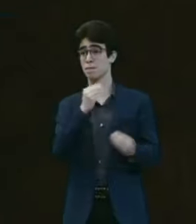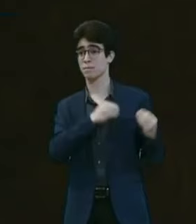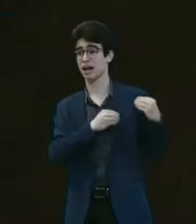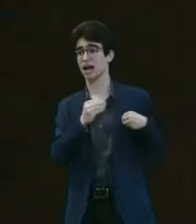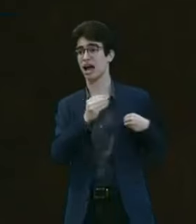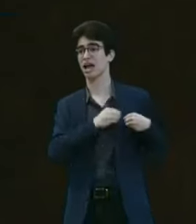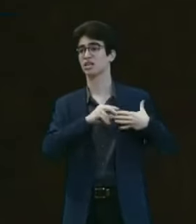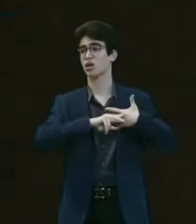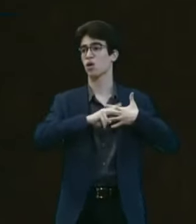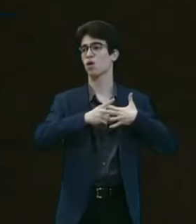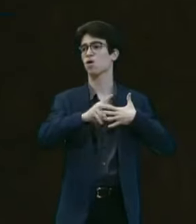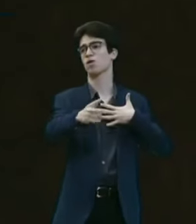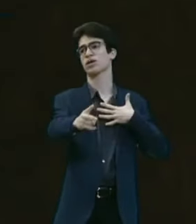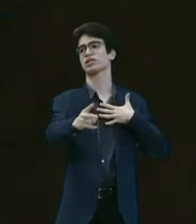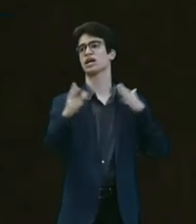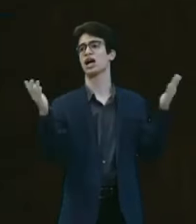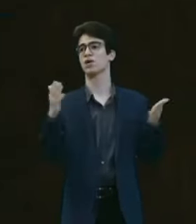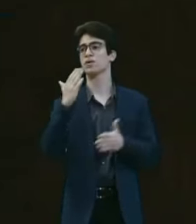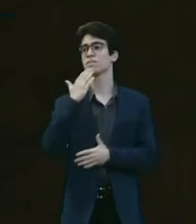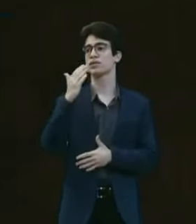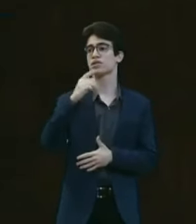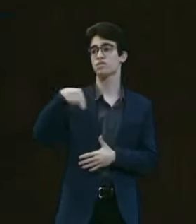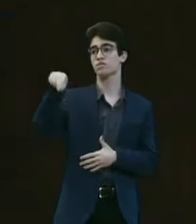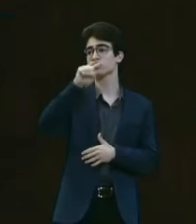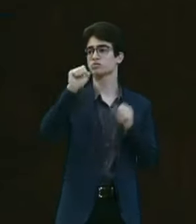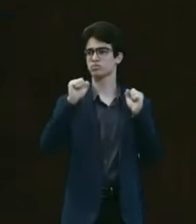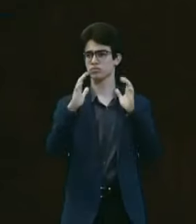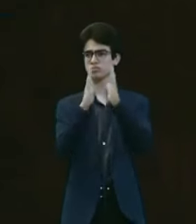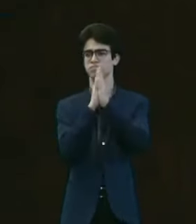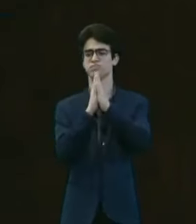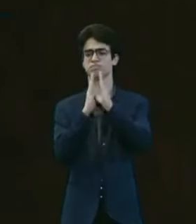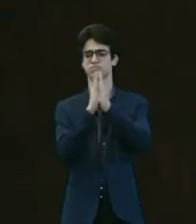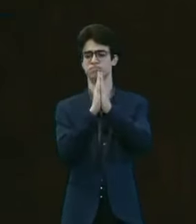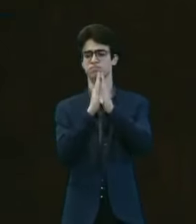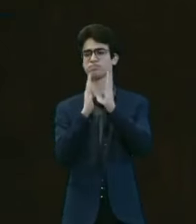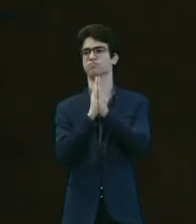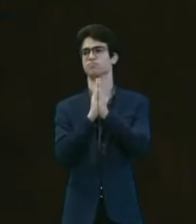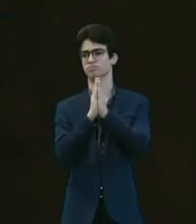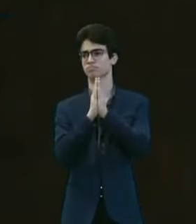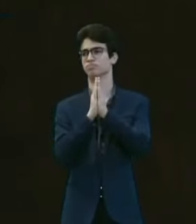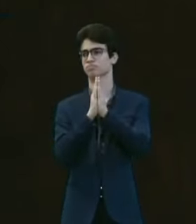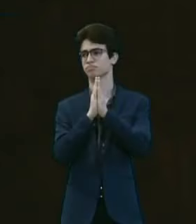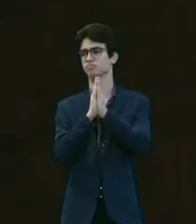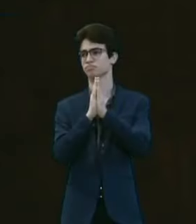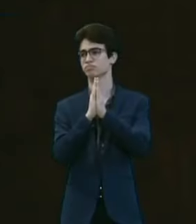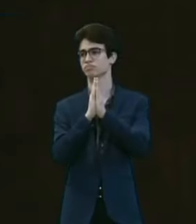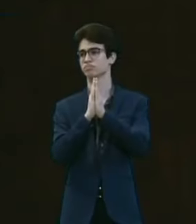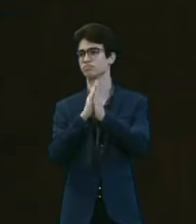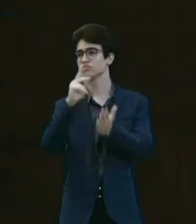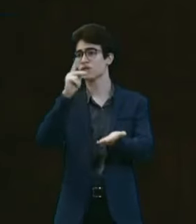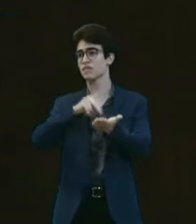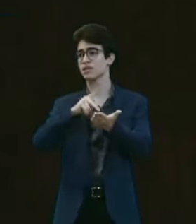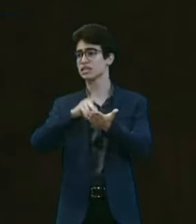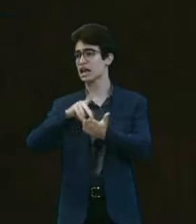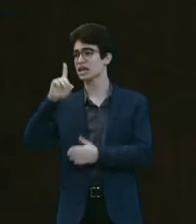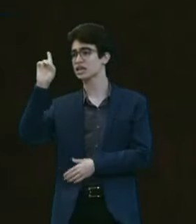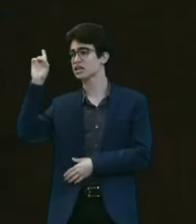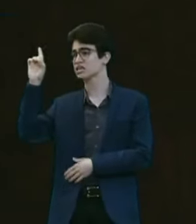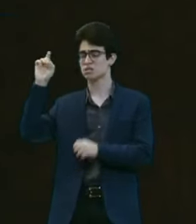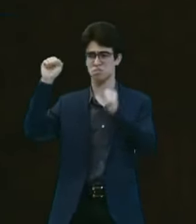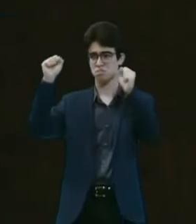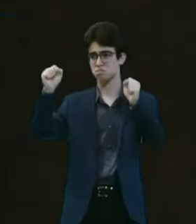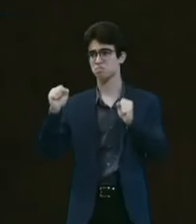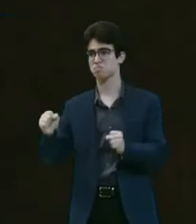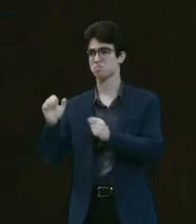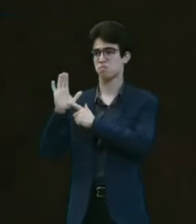família. E eu queria te convidar a orar junto comigo, porque sim, Deus vai operar com